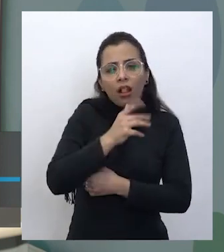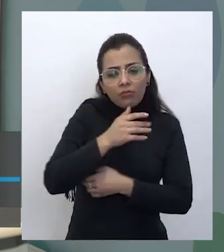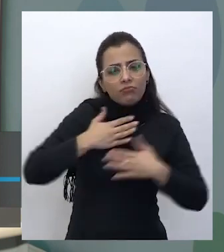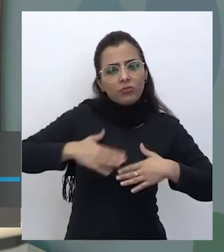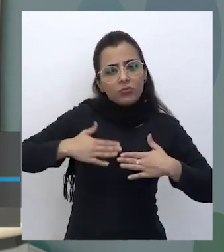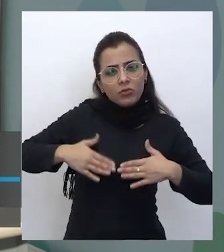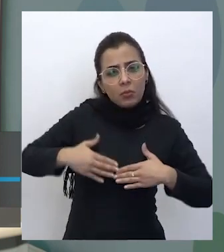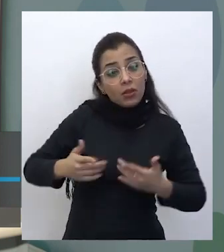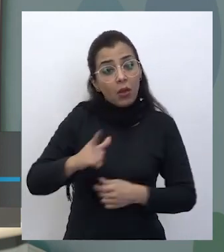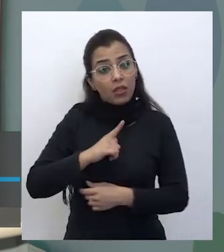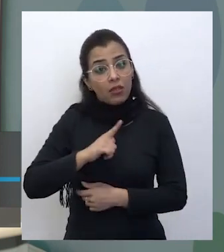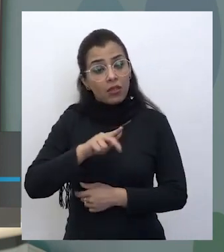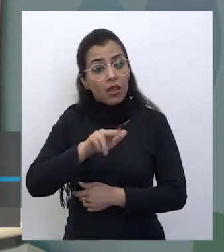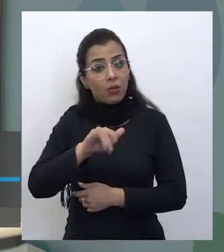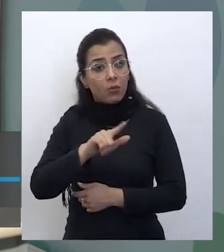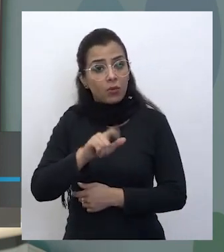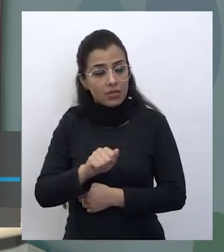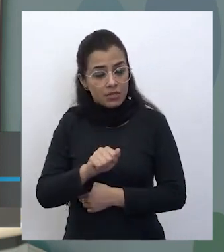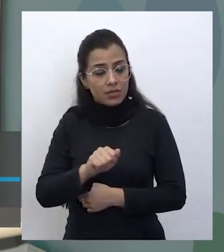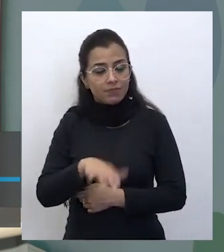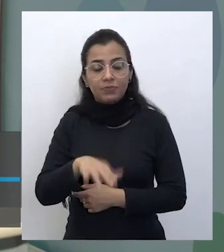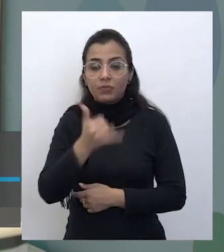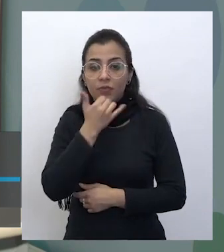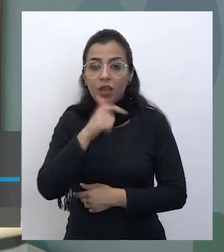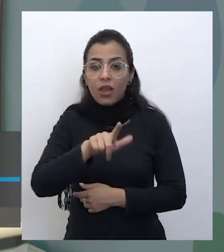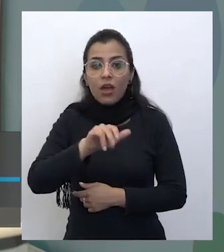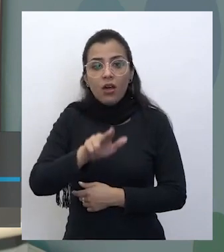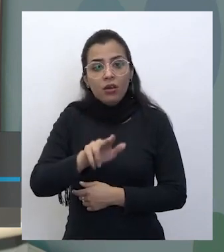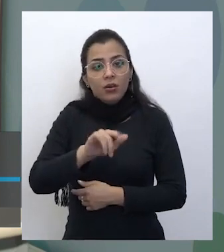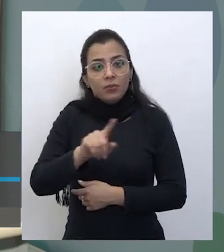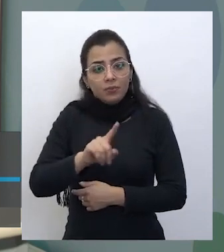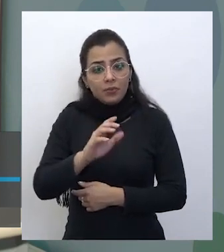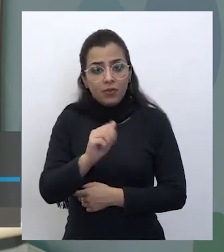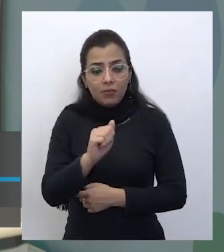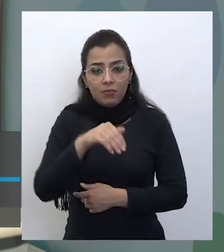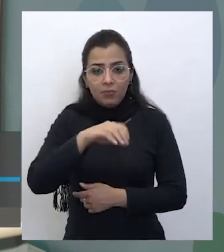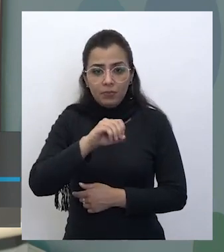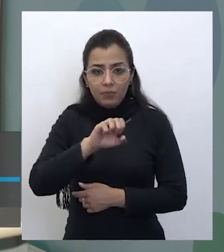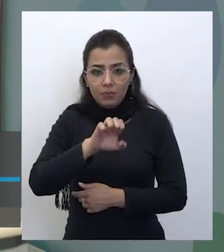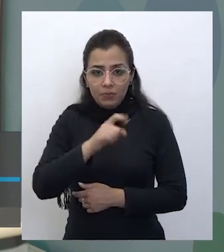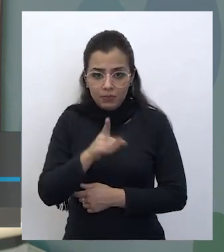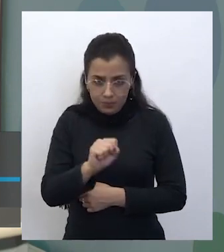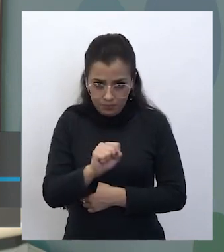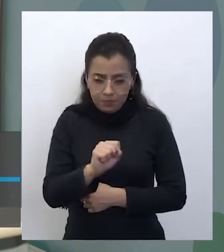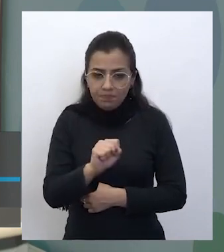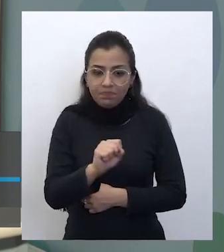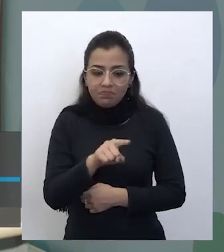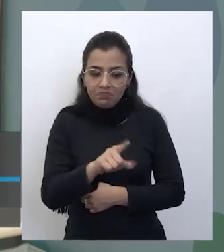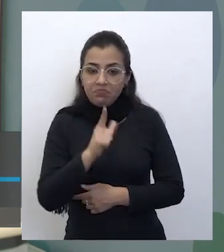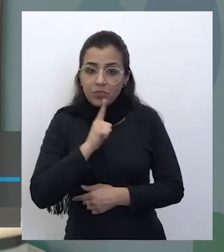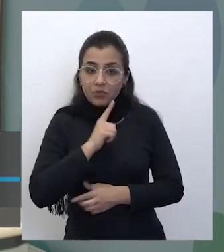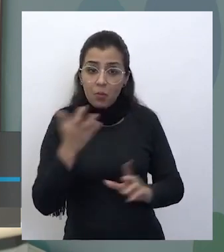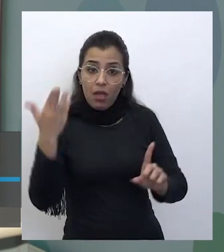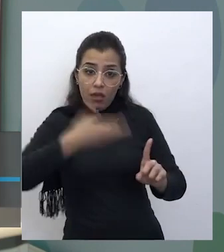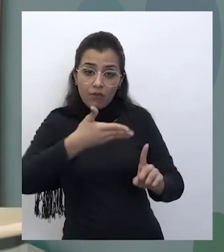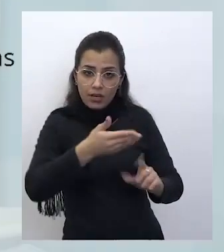Camões como um dos primeiros grandes poetas, né, da língua portuguesa, mas falaremos sobre isso em outro momento. Hoje ainda falaremos sobre trovas, porque o que faremos